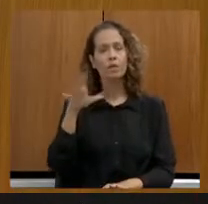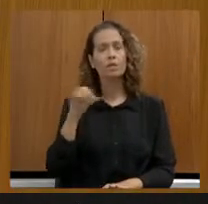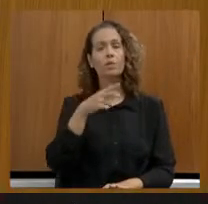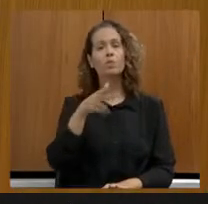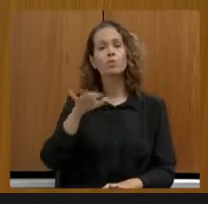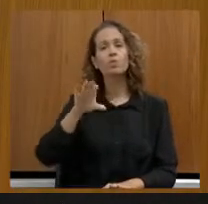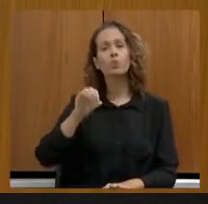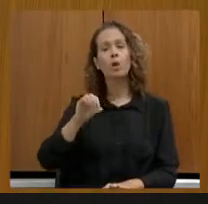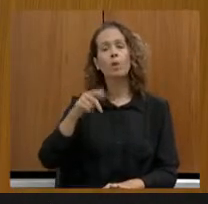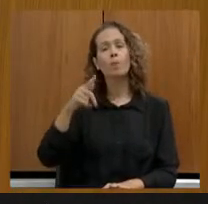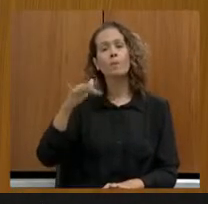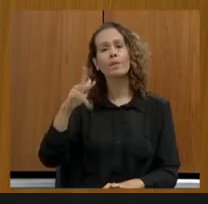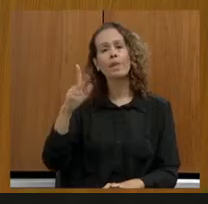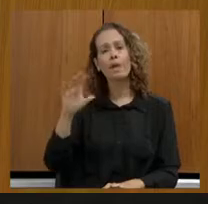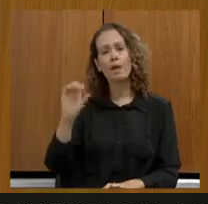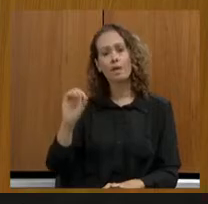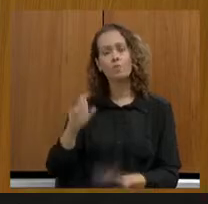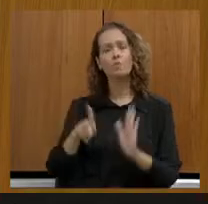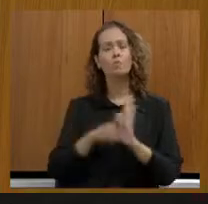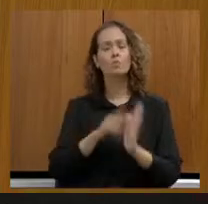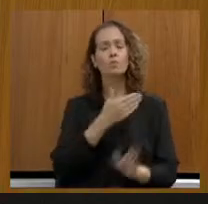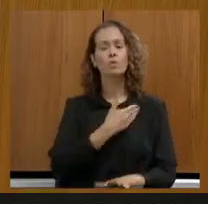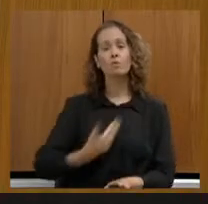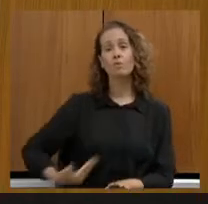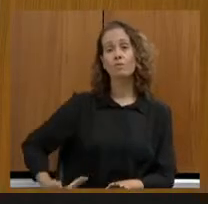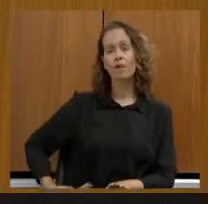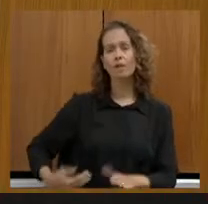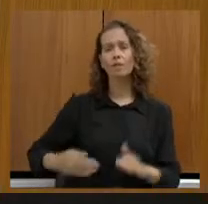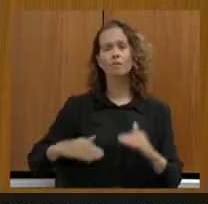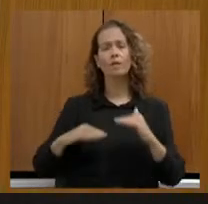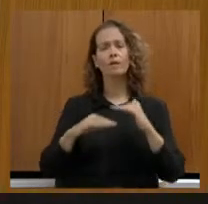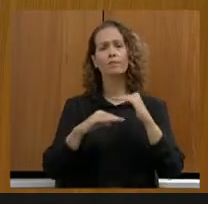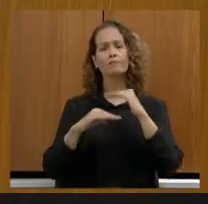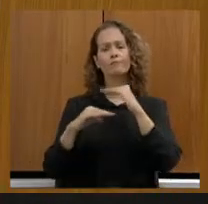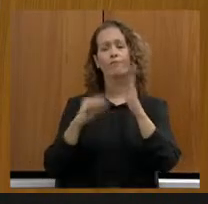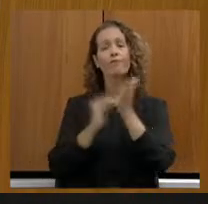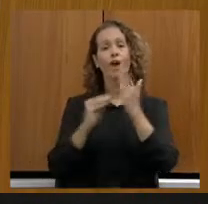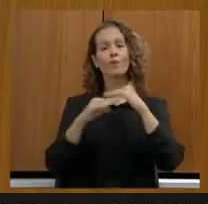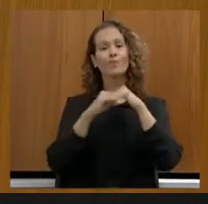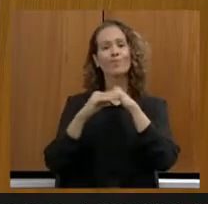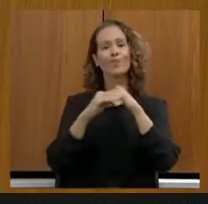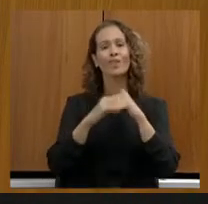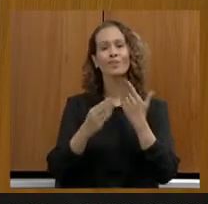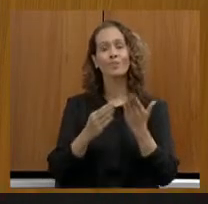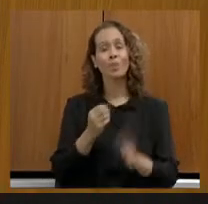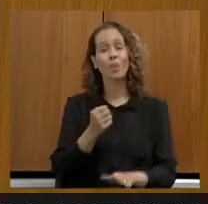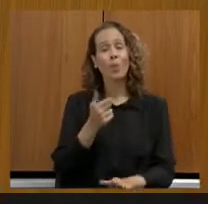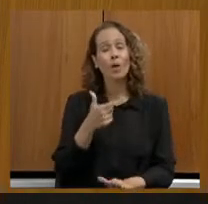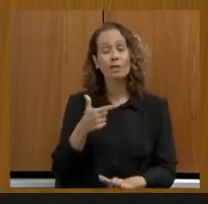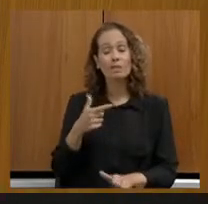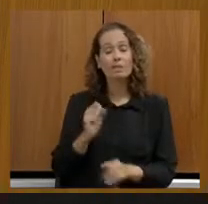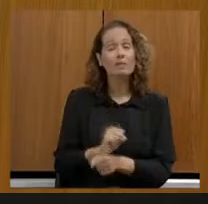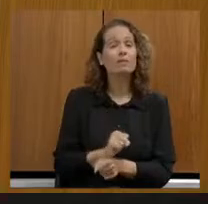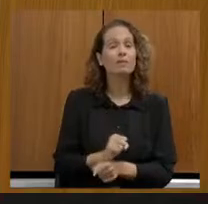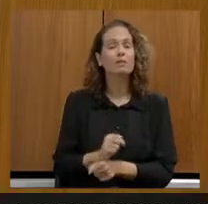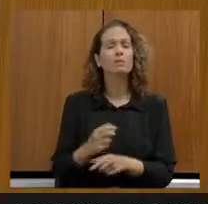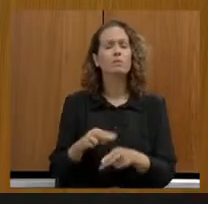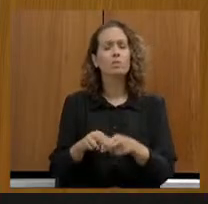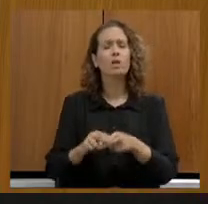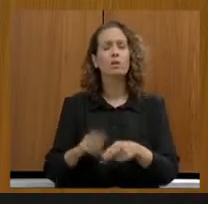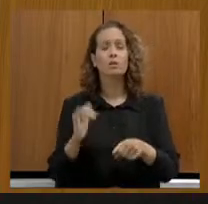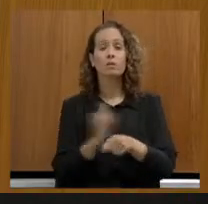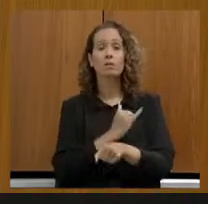acaba o Observatório de desigualdades quase que referendou essa iniciativa Nossa como uma das